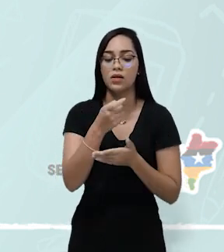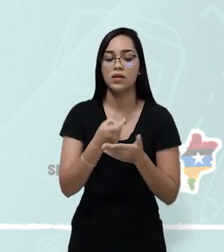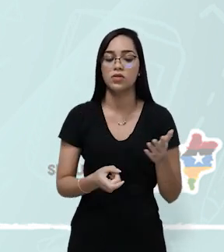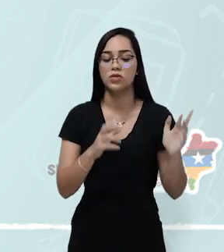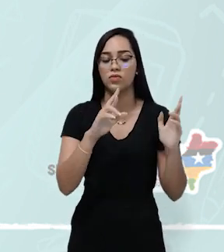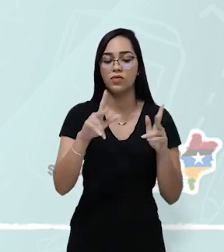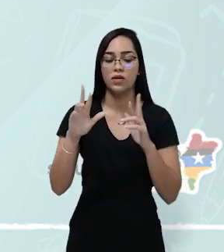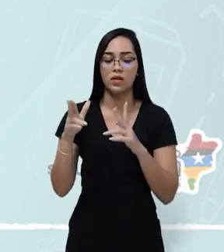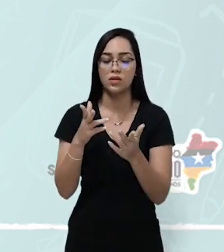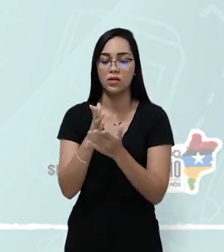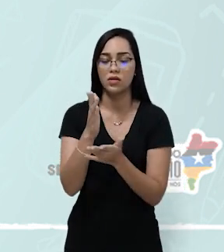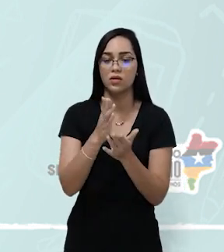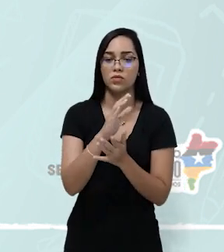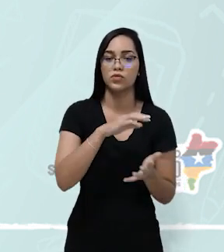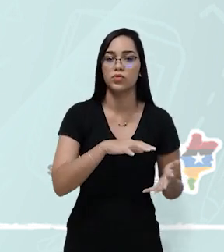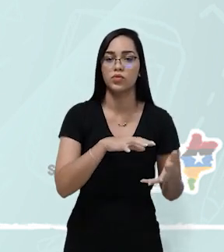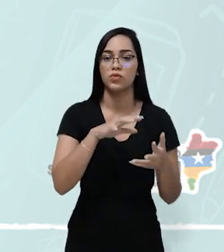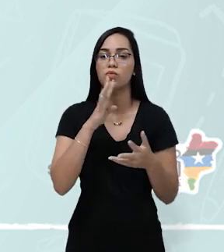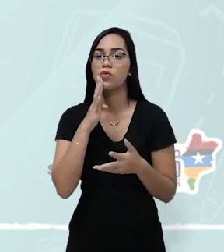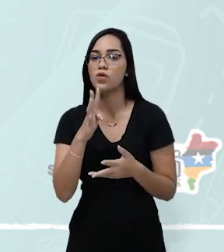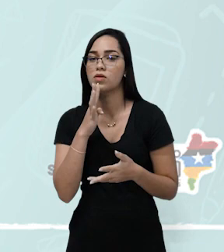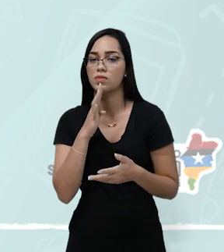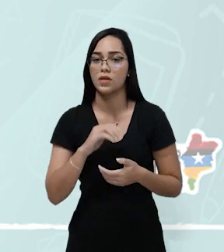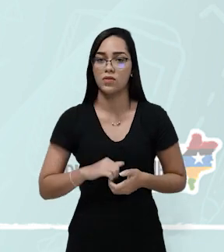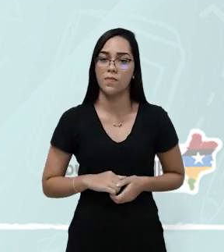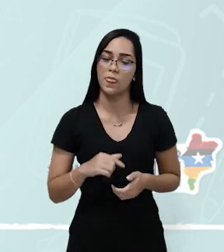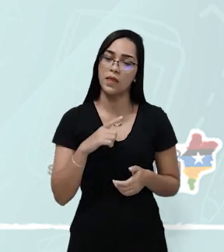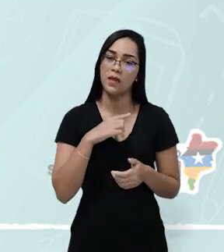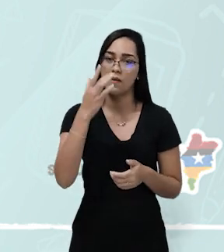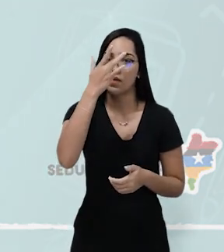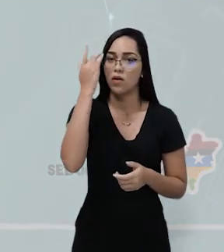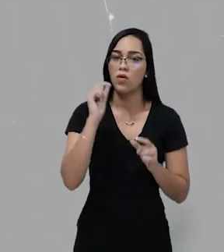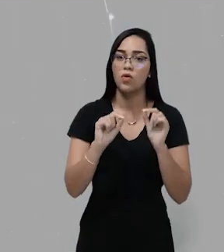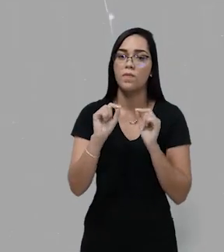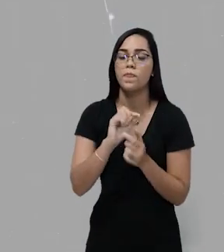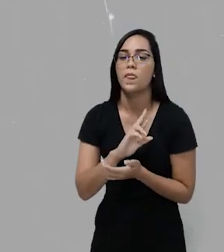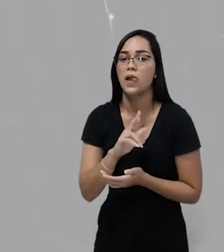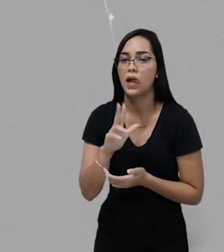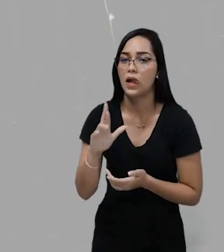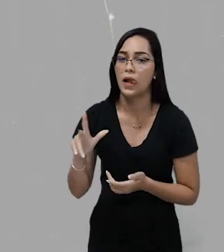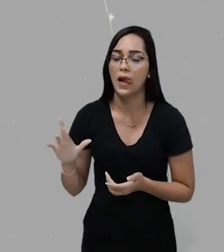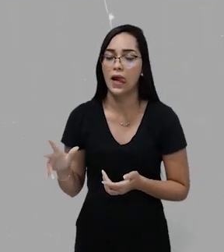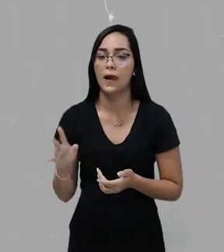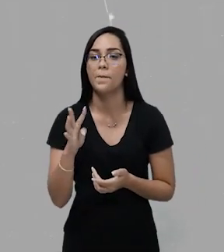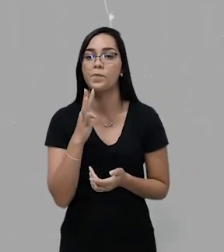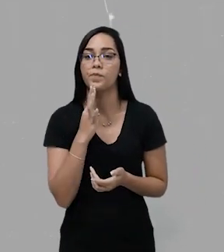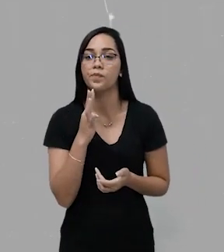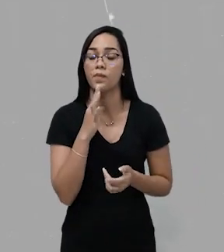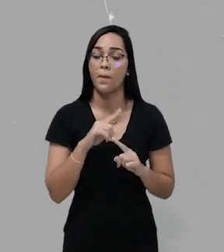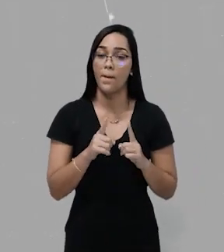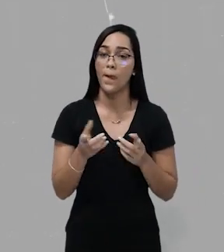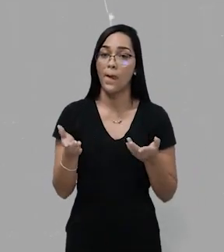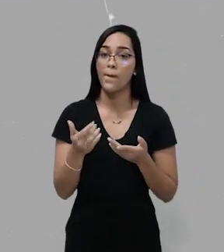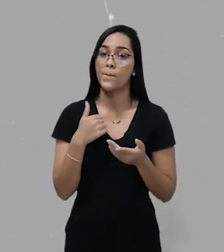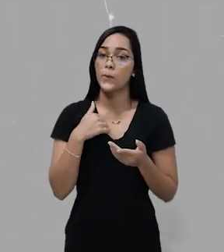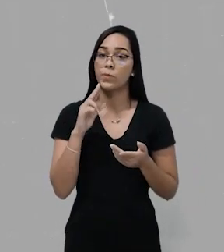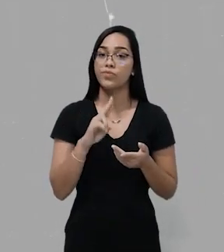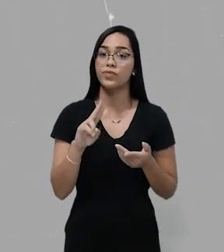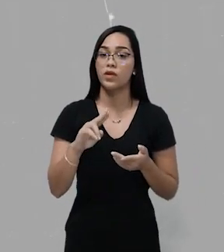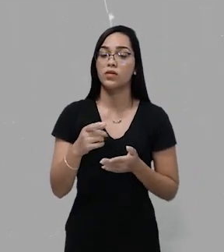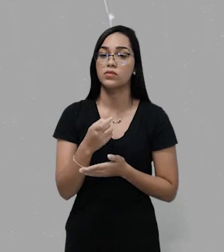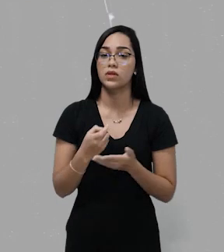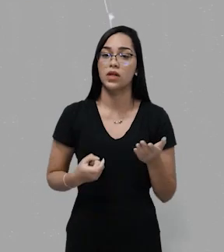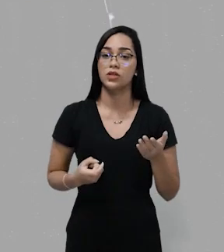literário, textos de diferentes ramos do conhecimento. Então, existe, gente, uma infinidade de textos. Agora, eu estou usando um